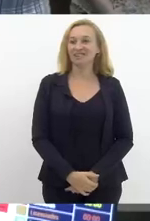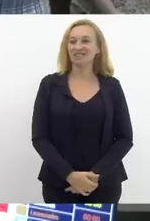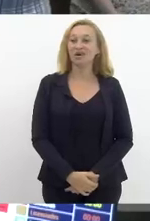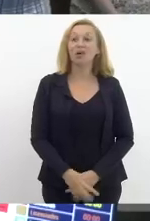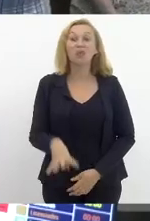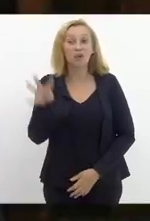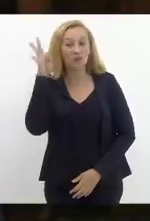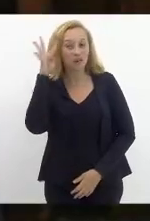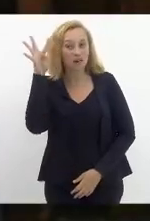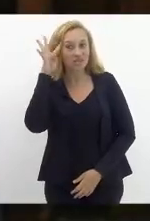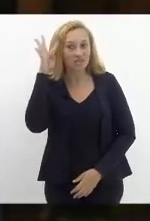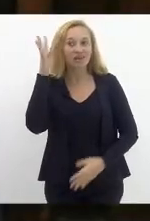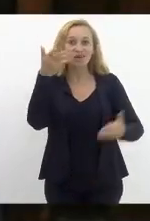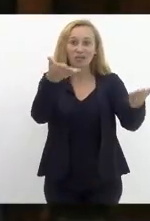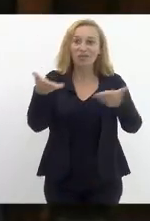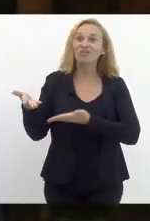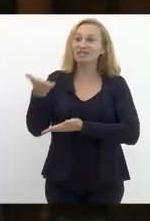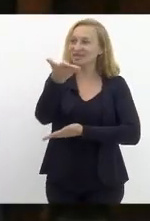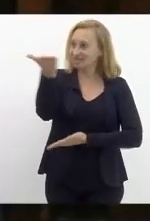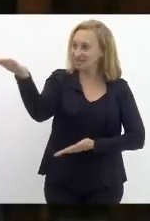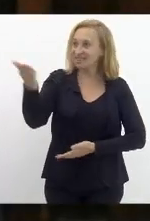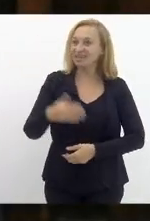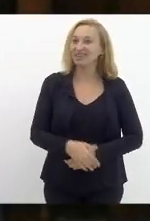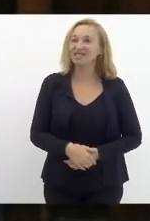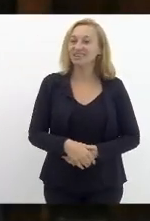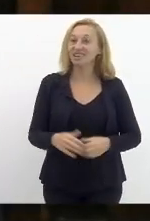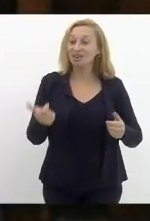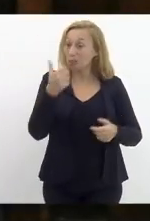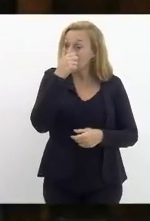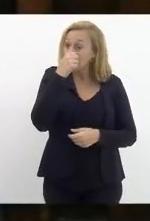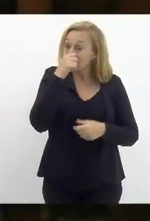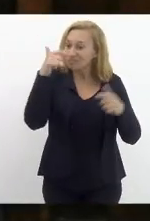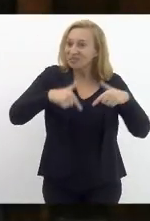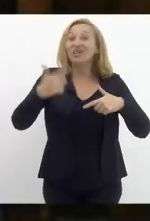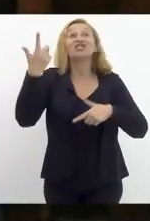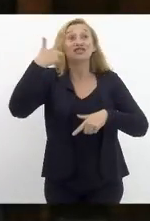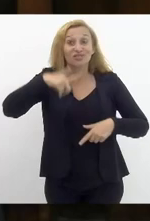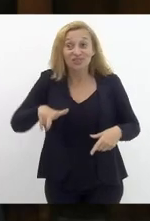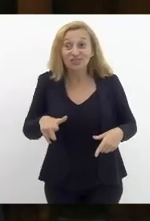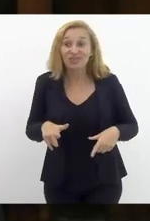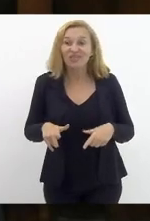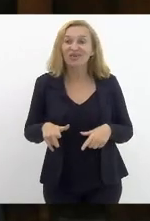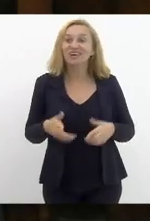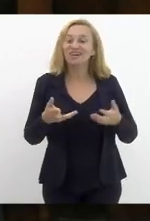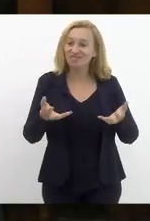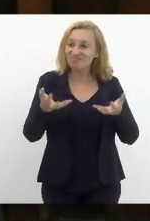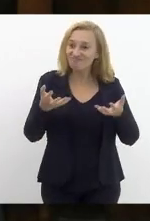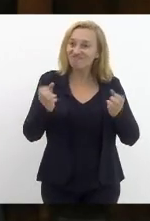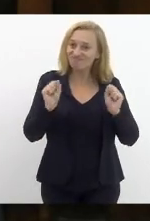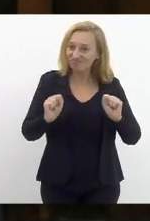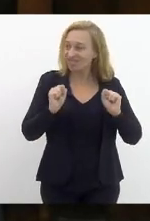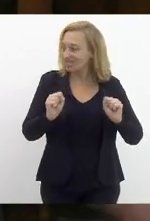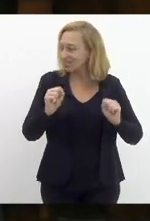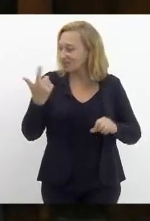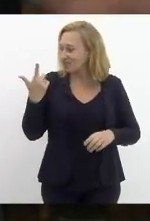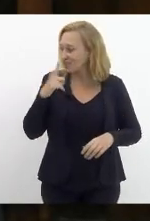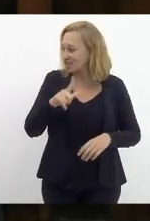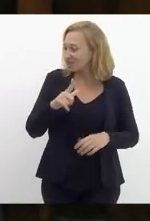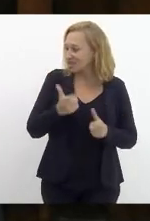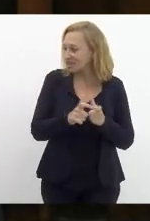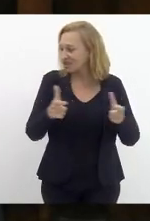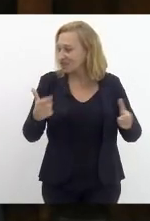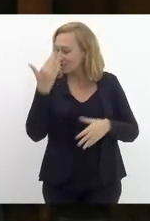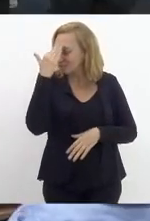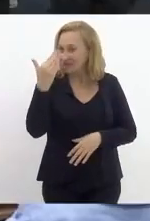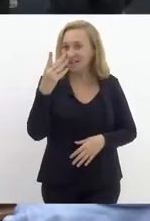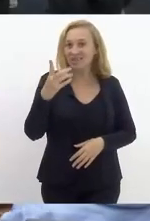Quarta-feira, estão todos convidados para lotar essas galerias mais uma vez e que a gente possa ter uma grande conquista. Obrigado, deputado Carlos